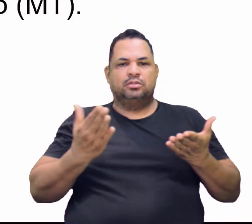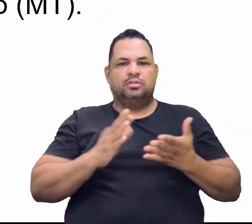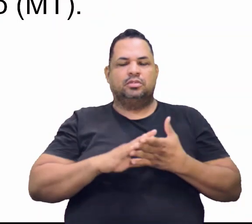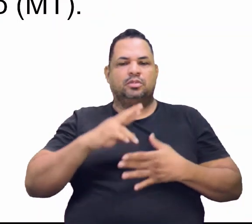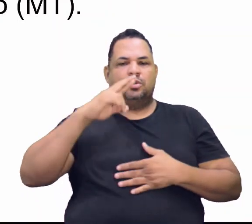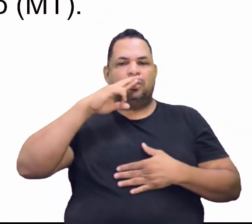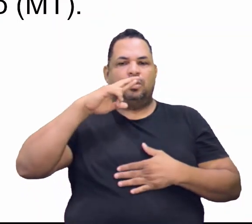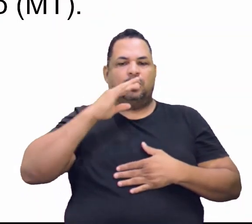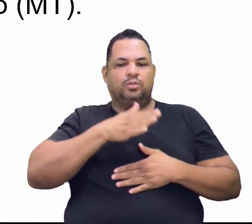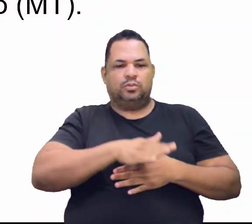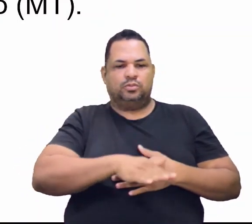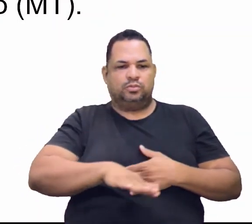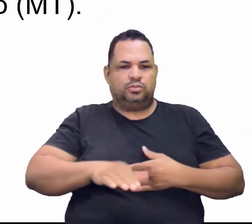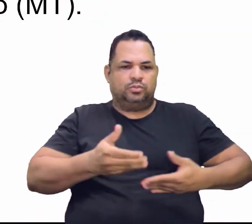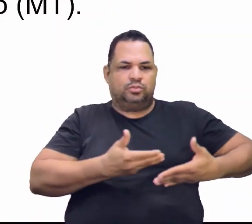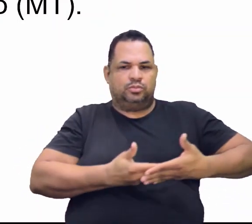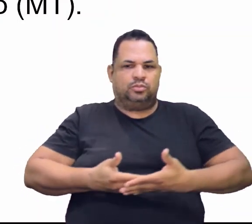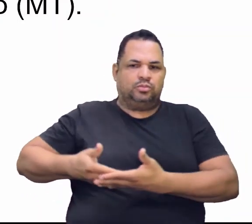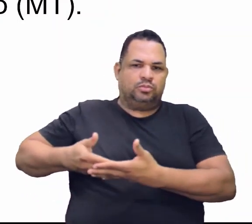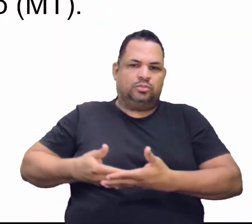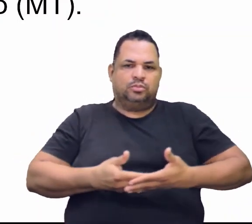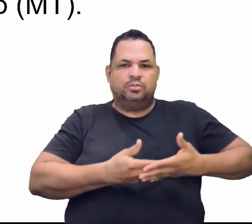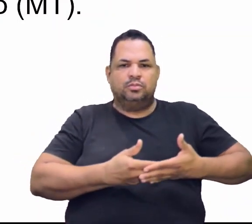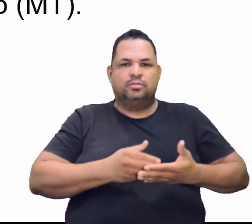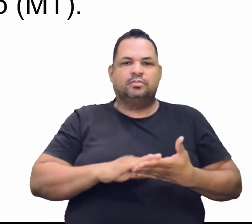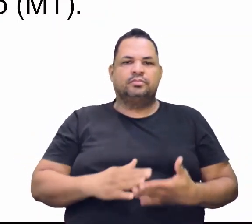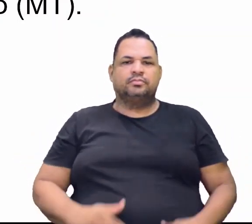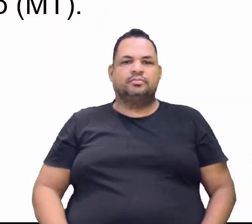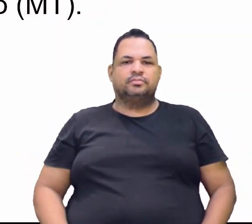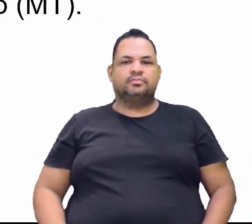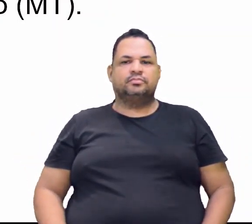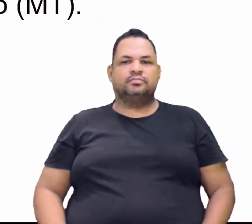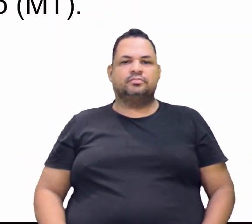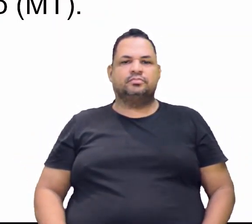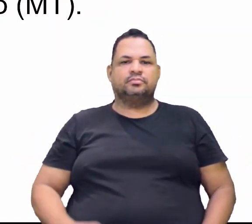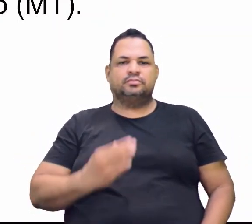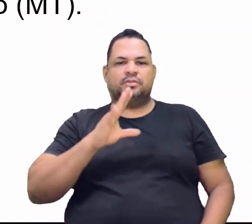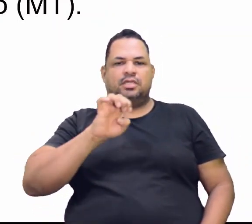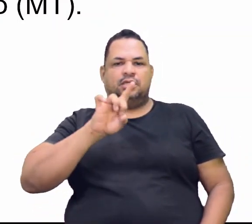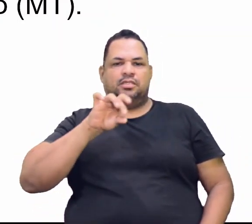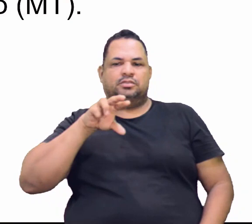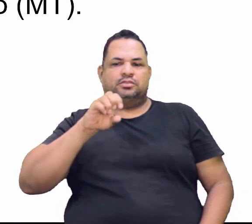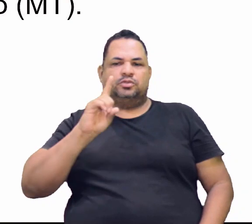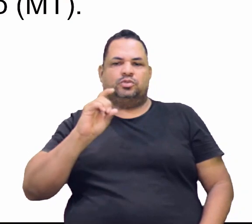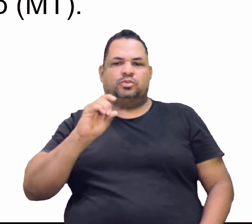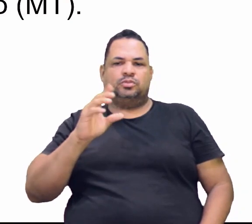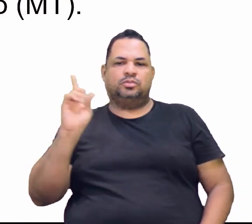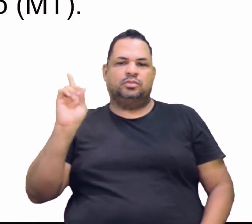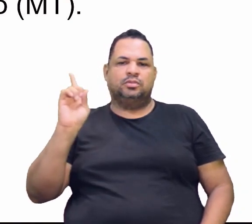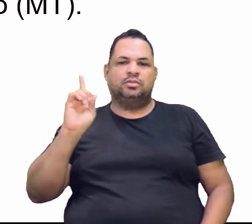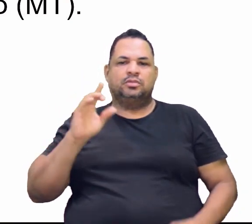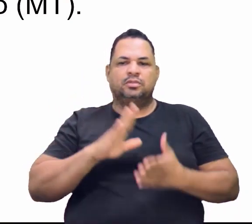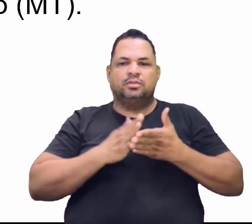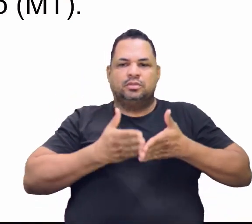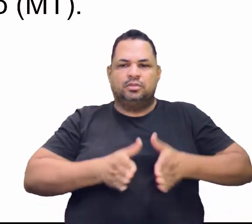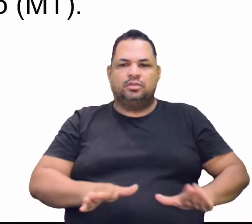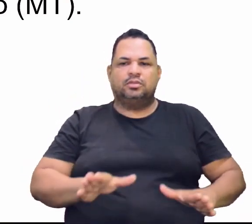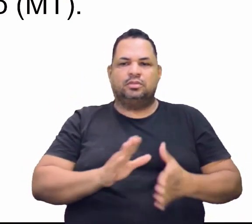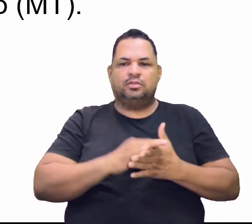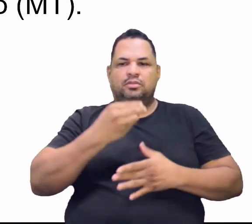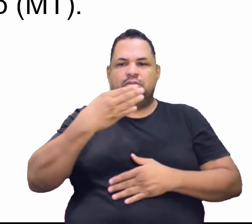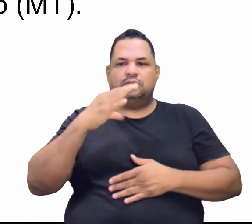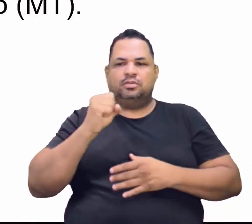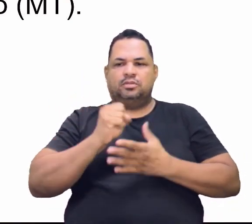Rondon quando era criança. O menino Cândido. Cândido Mariano da Silva, ele nasceu no